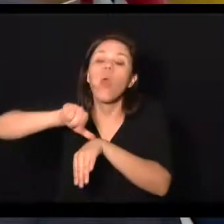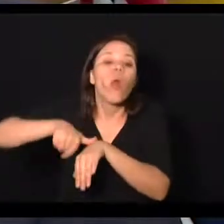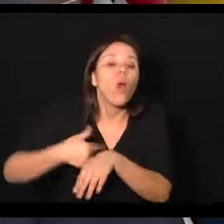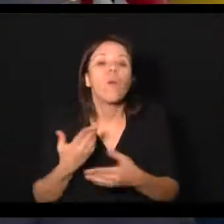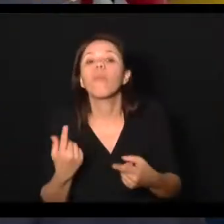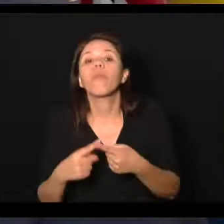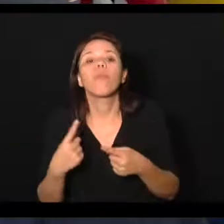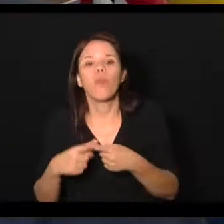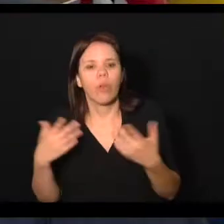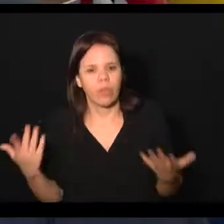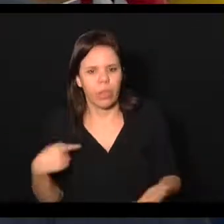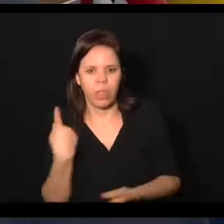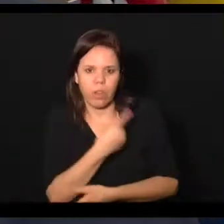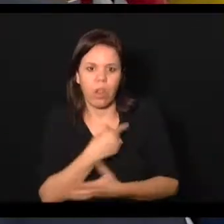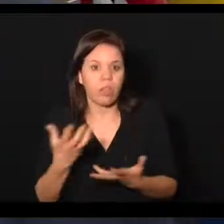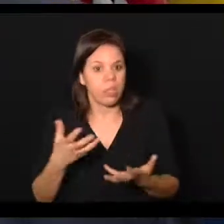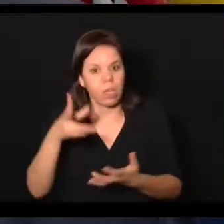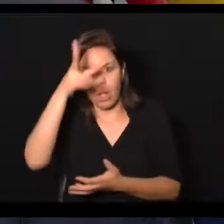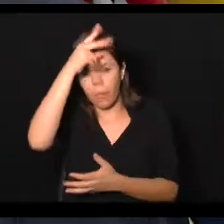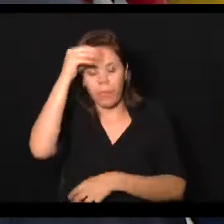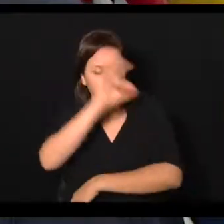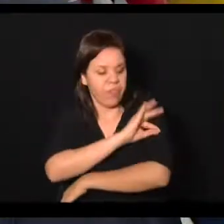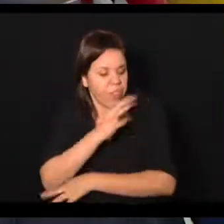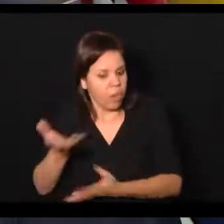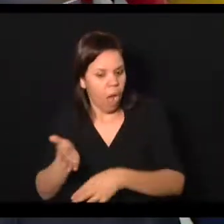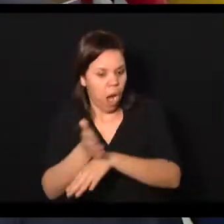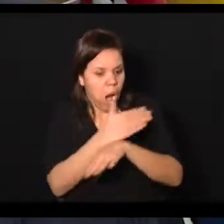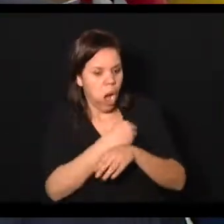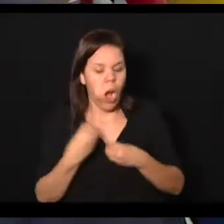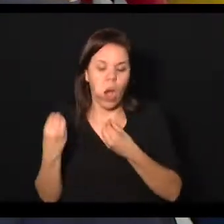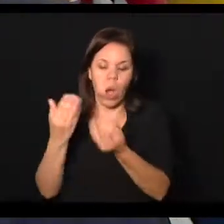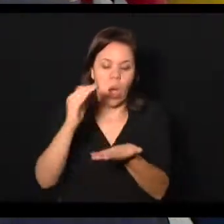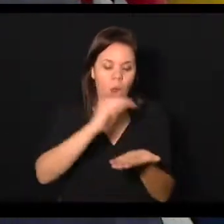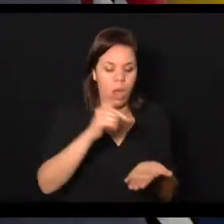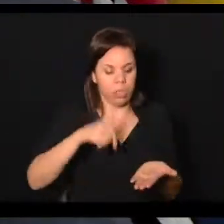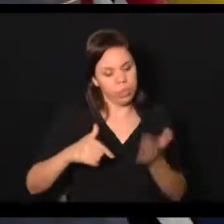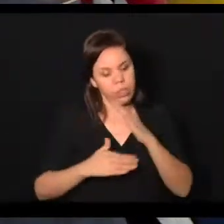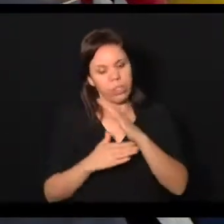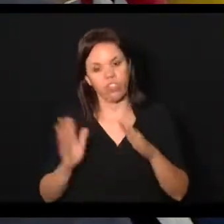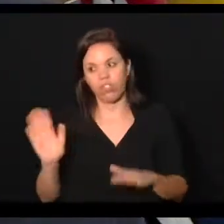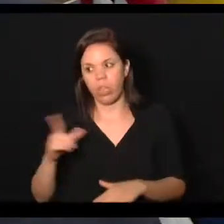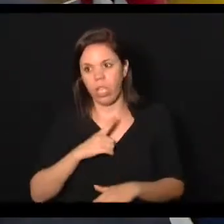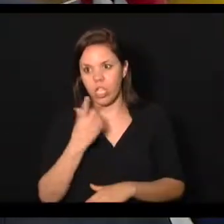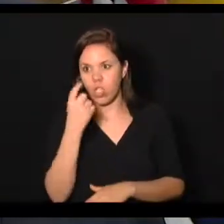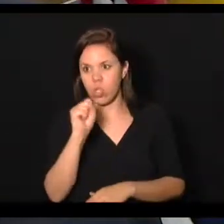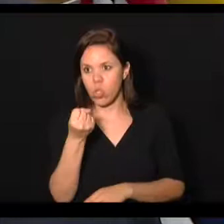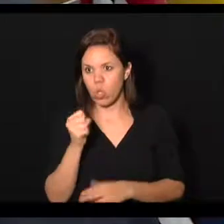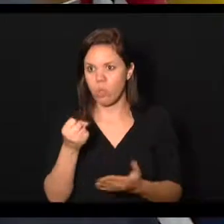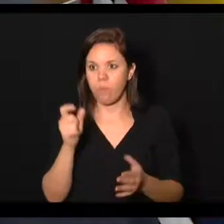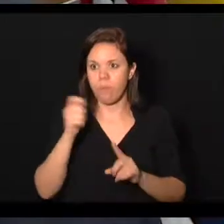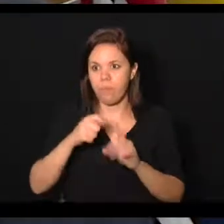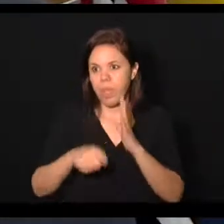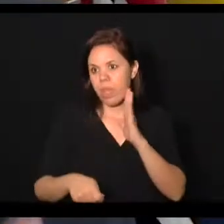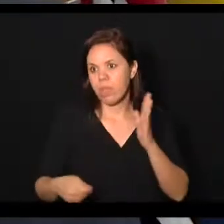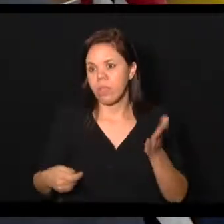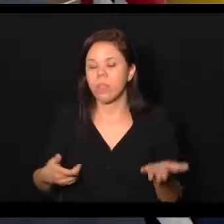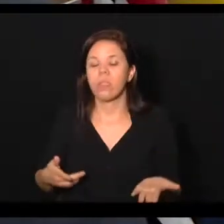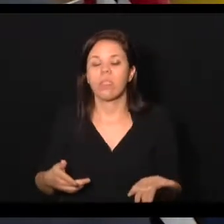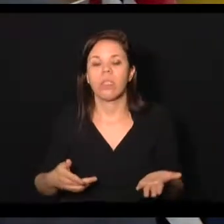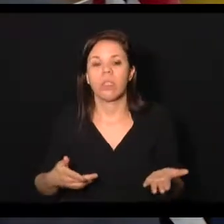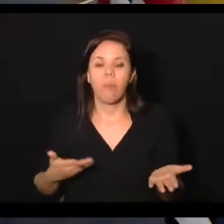Nós queremos que a Prefeitura mande o quanto antes esse projeto de lei para cá. Nós já temos 18 meses da aprovação do plano diretor